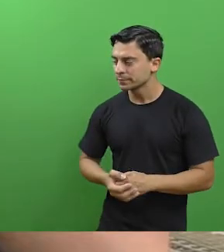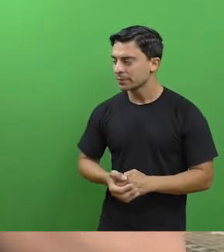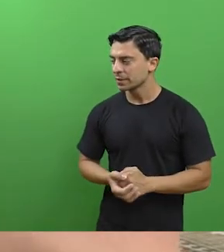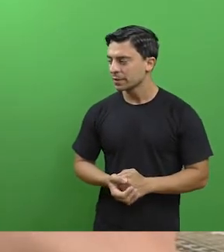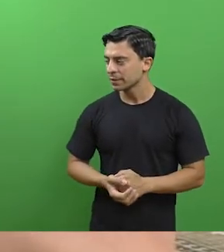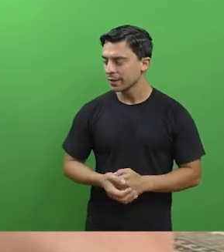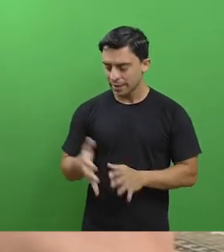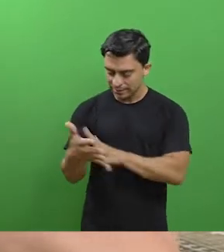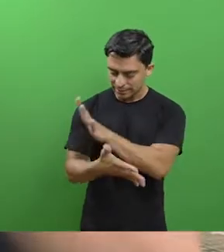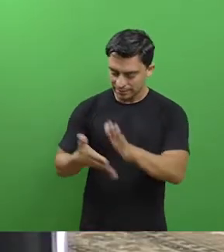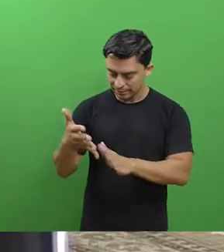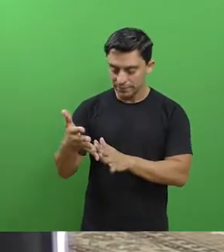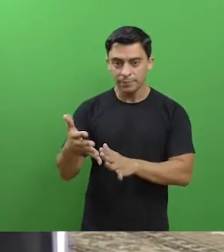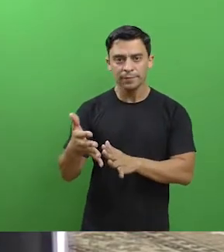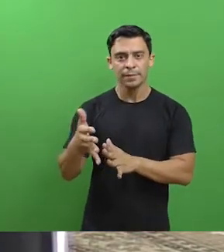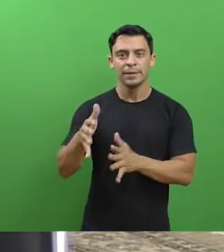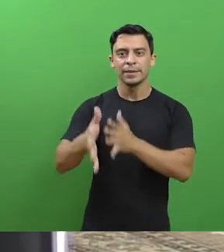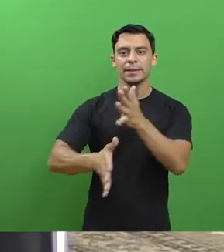de sinais,